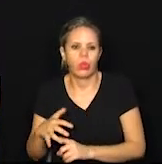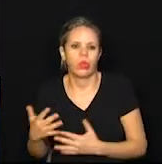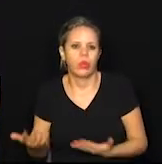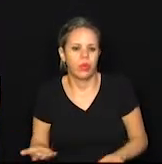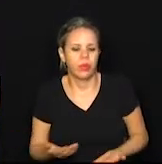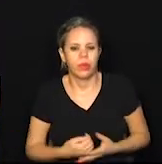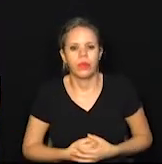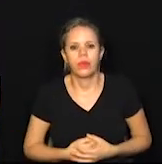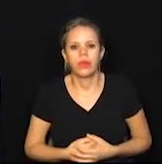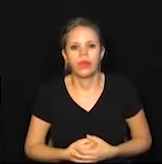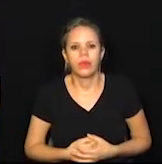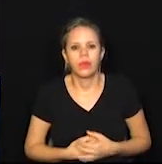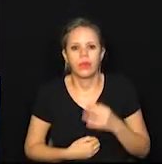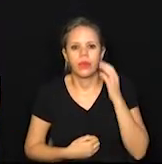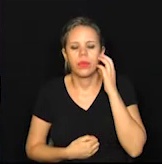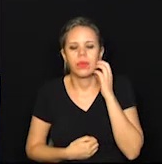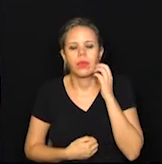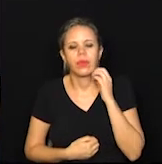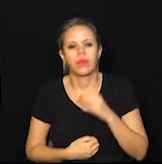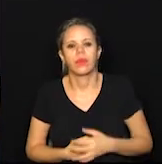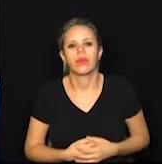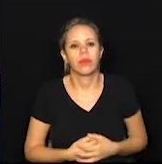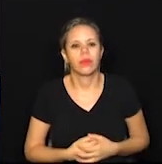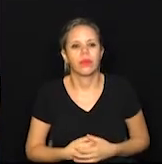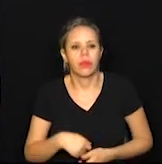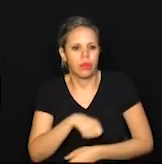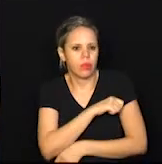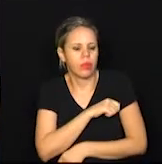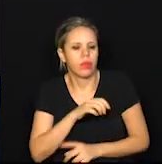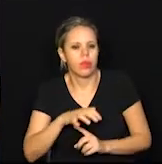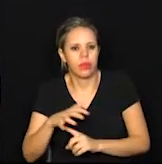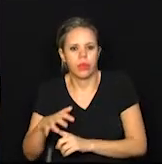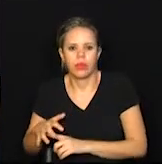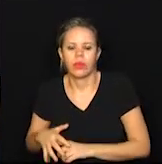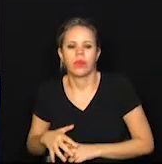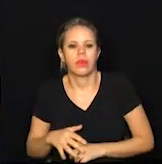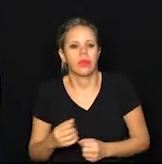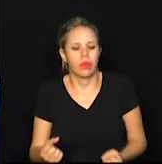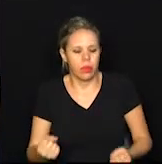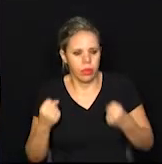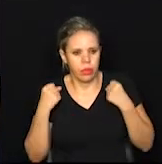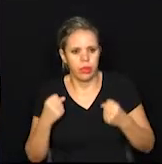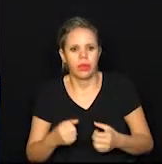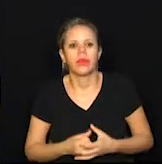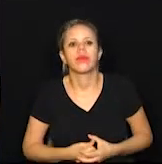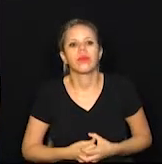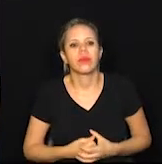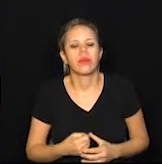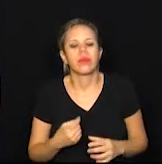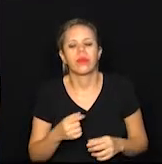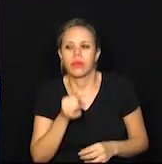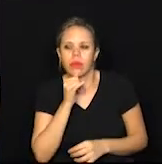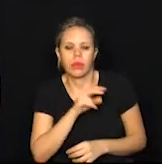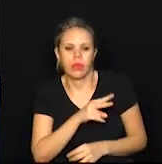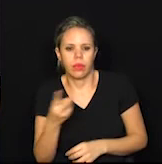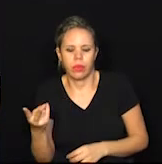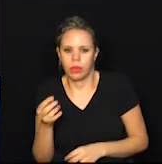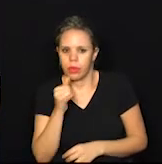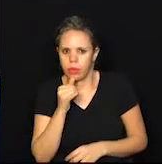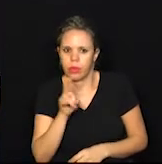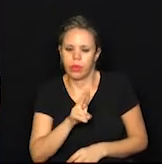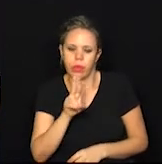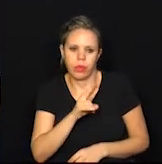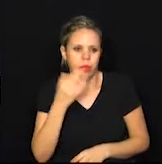os alunos daquela praça naquela academia, Em contrapartida, ela poderia